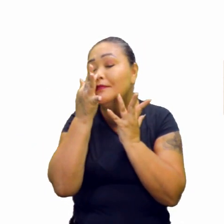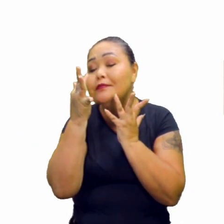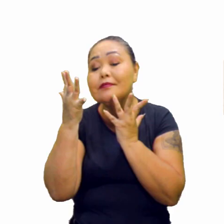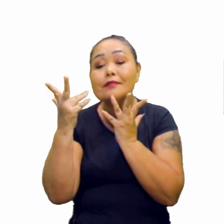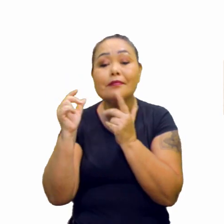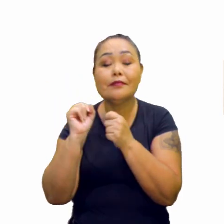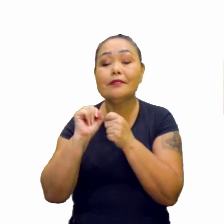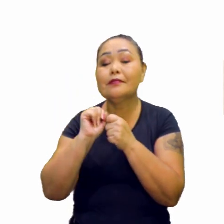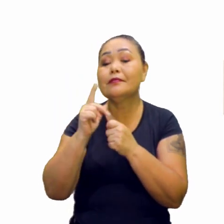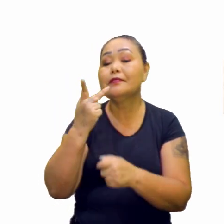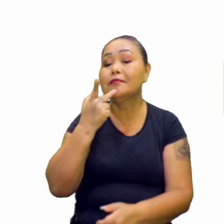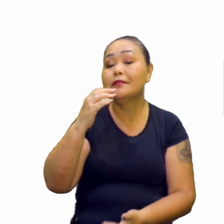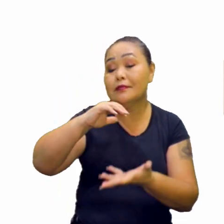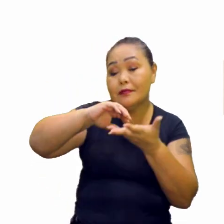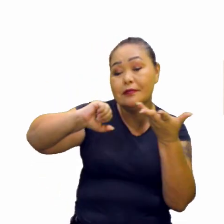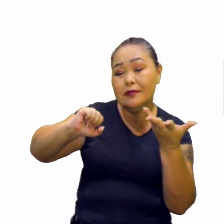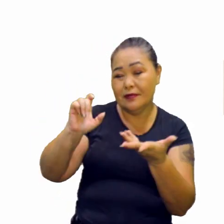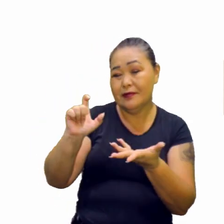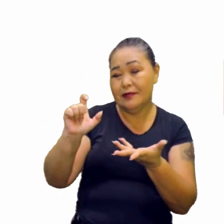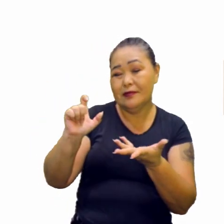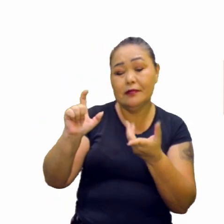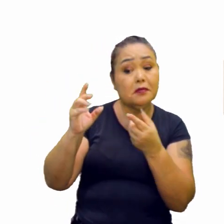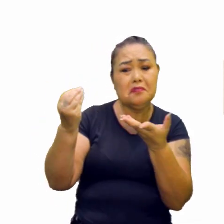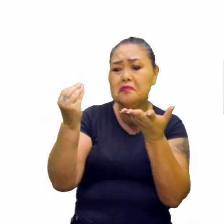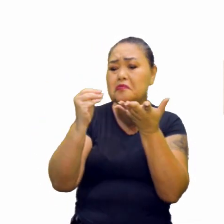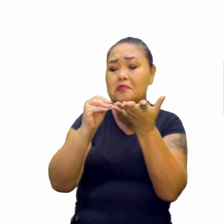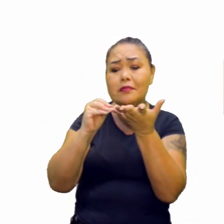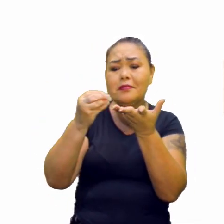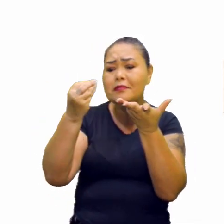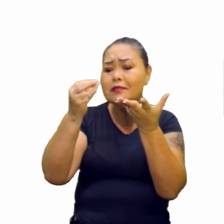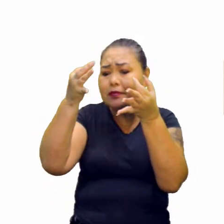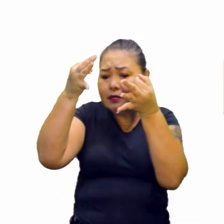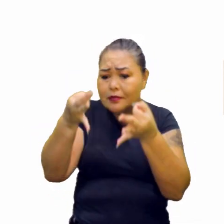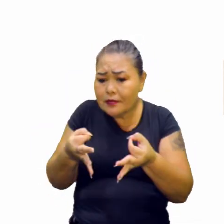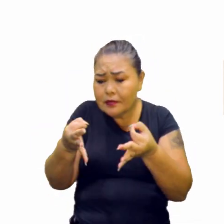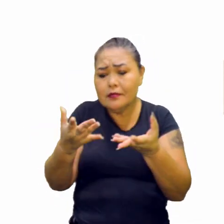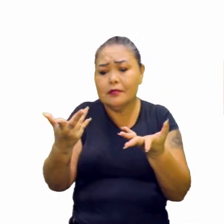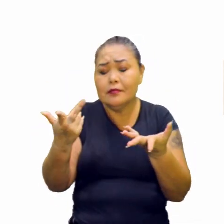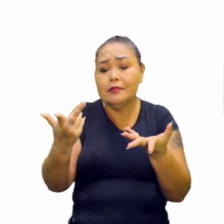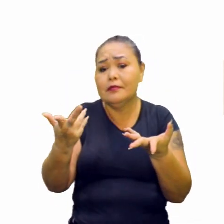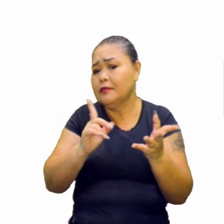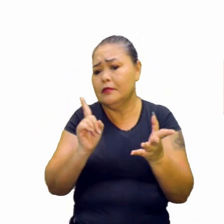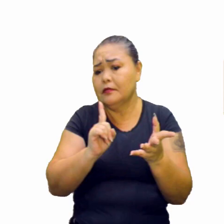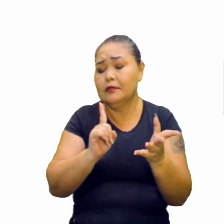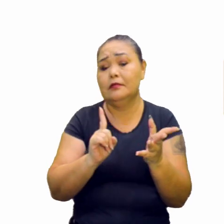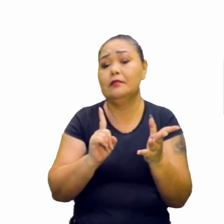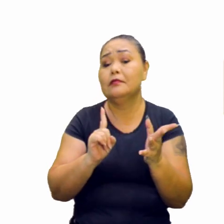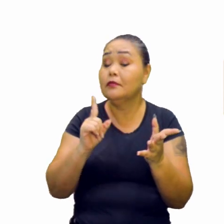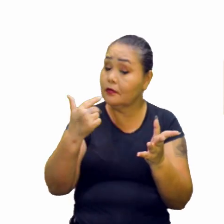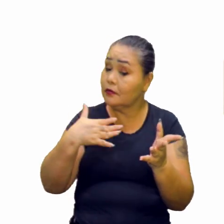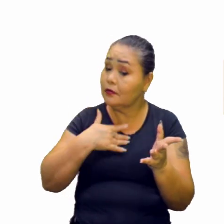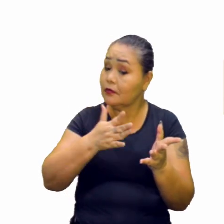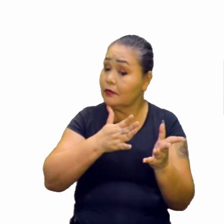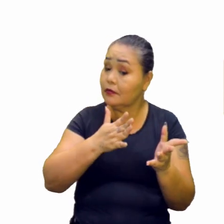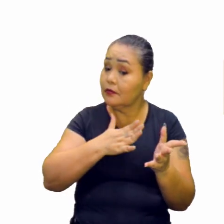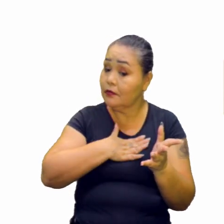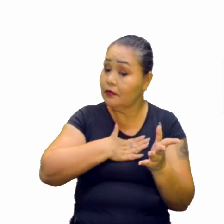palavra supressão, porque ela não contempla, né? Então, um conjunto de